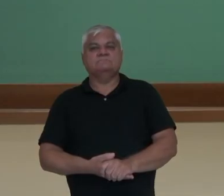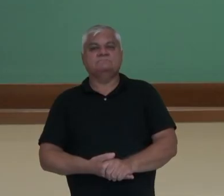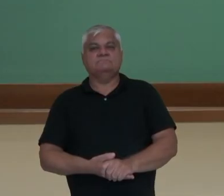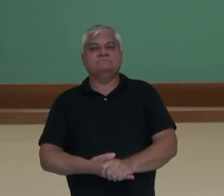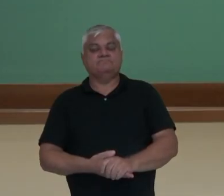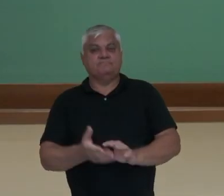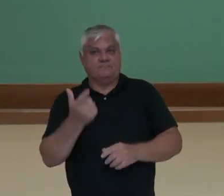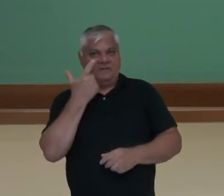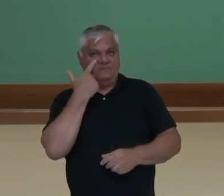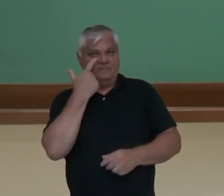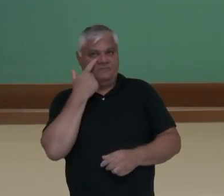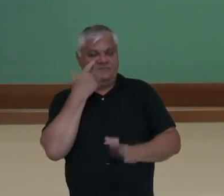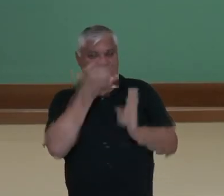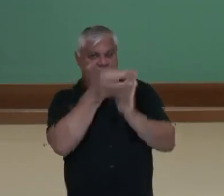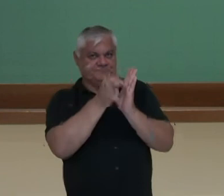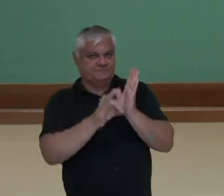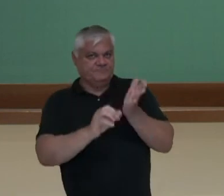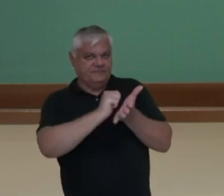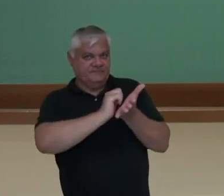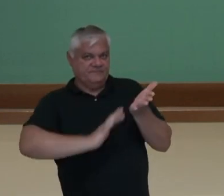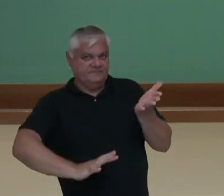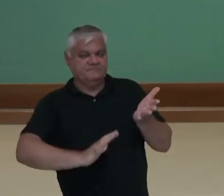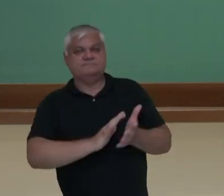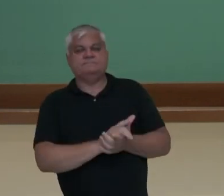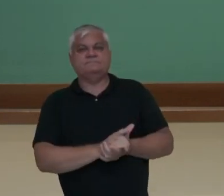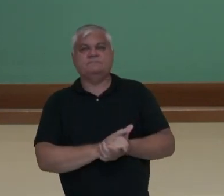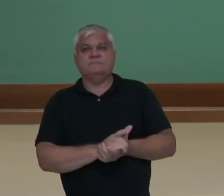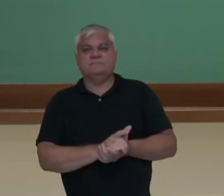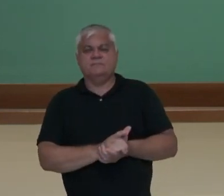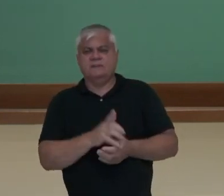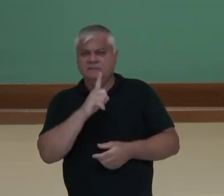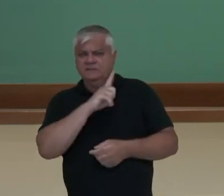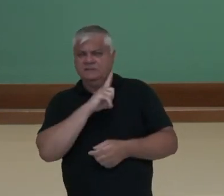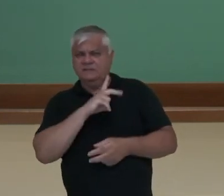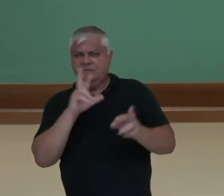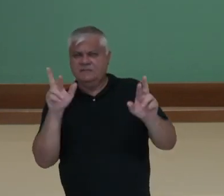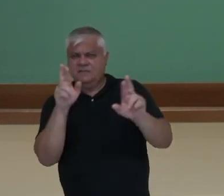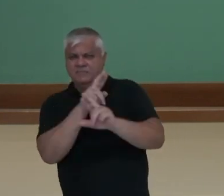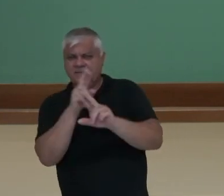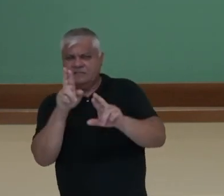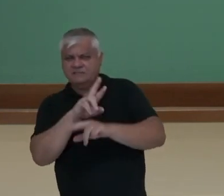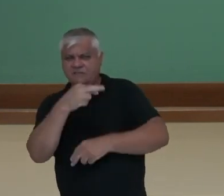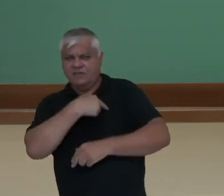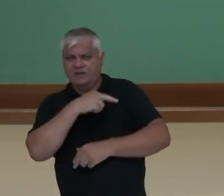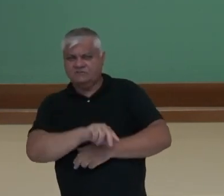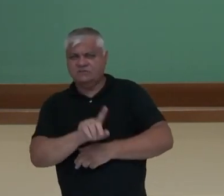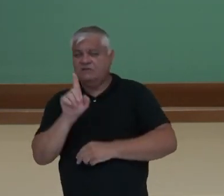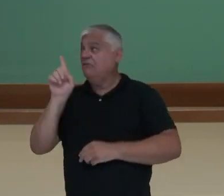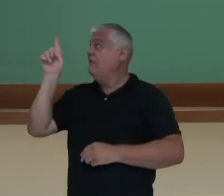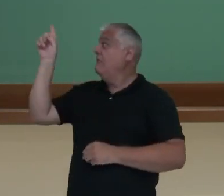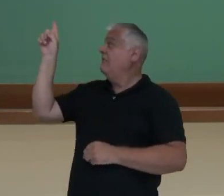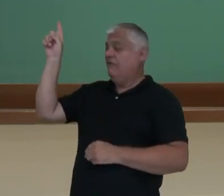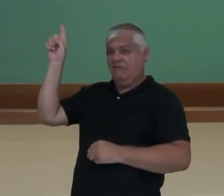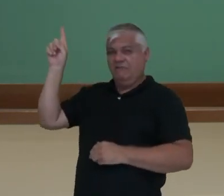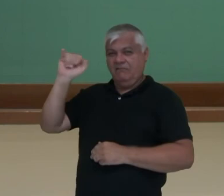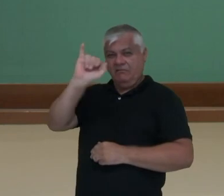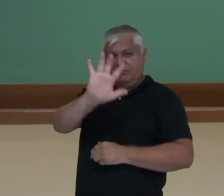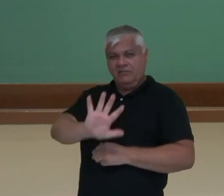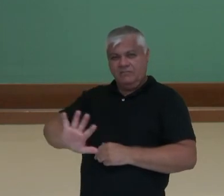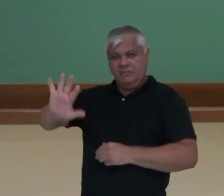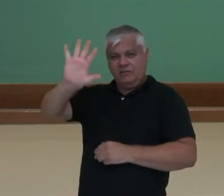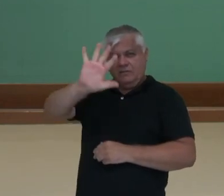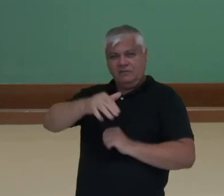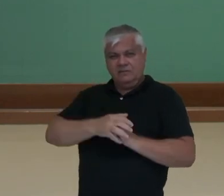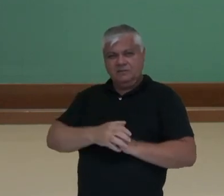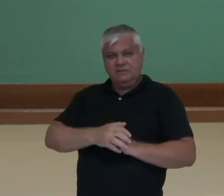Pessoal, vamos então corrigir a nossa atividade, né? Há alguma representação religiosa nessa imagem? Qual a relação do imperador